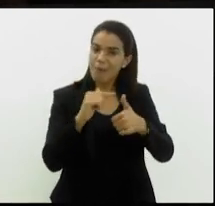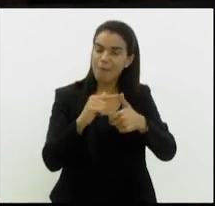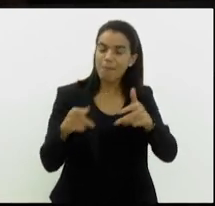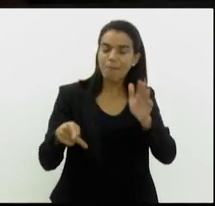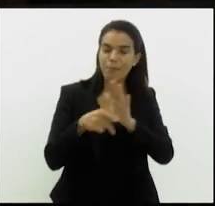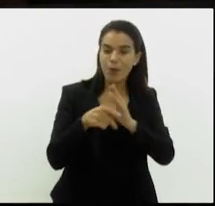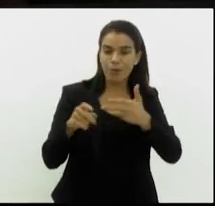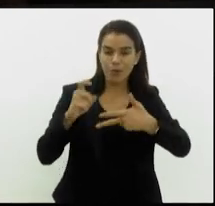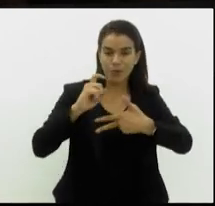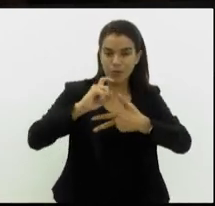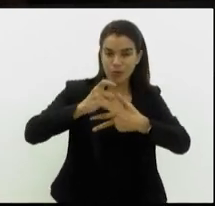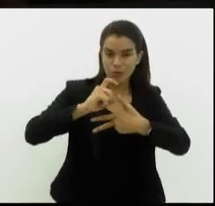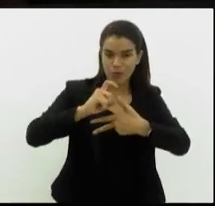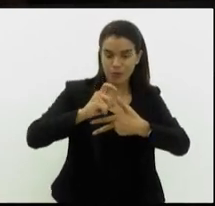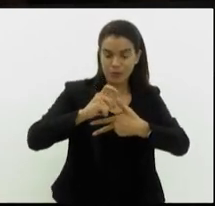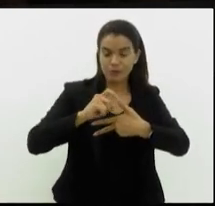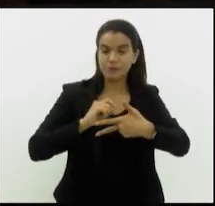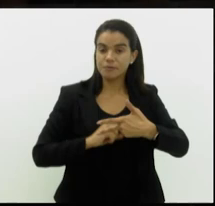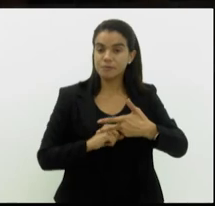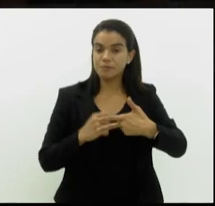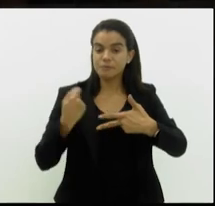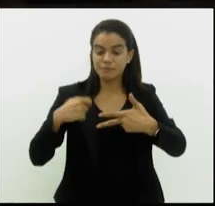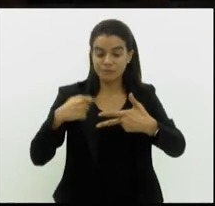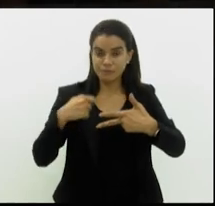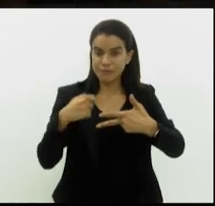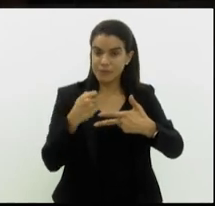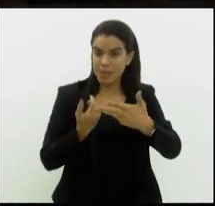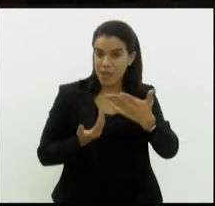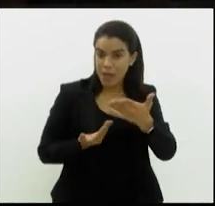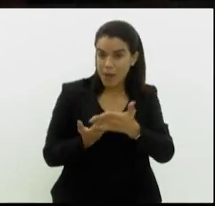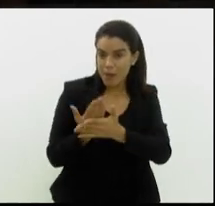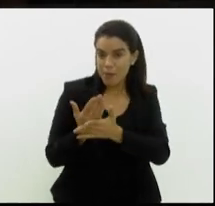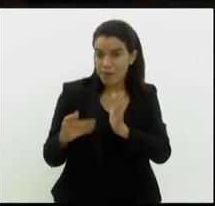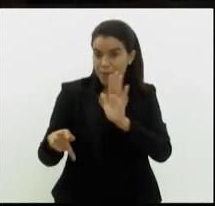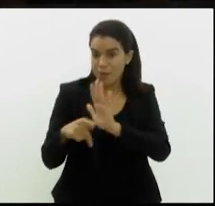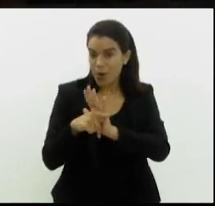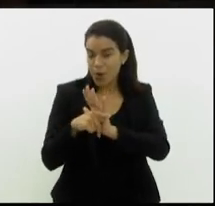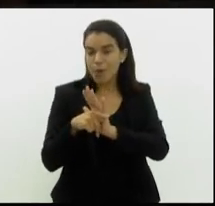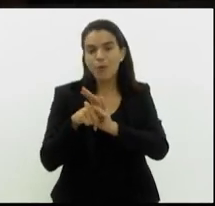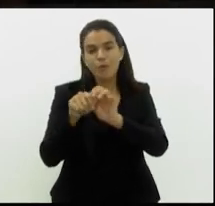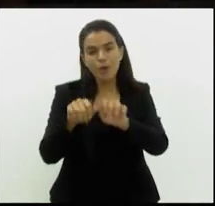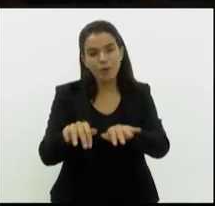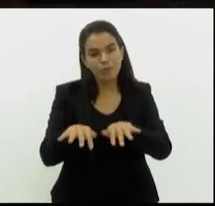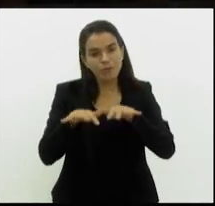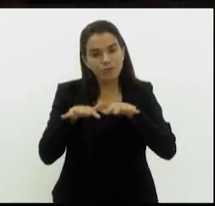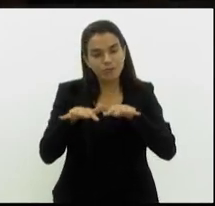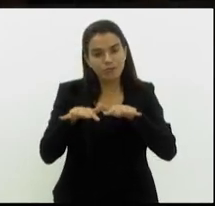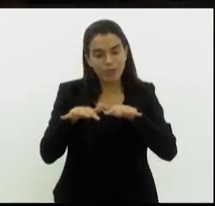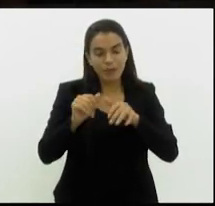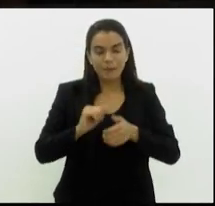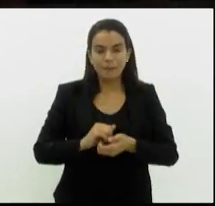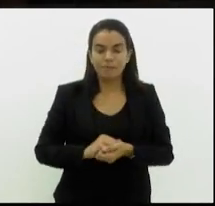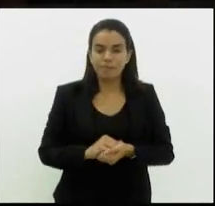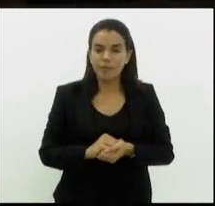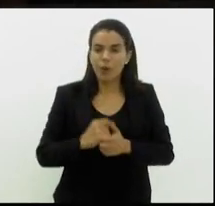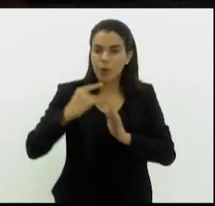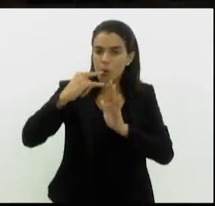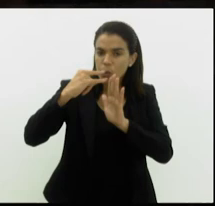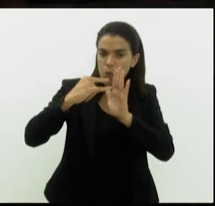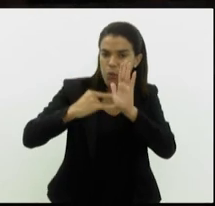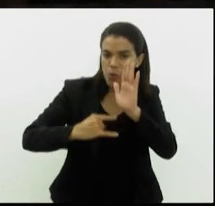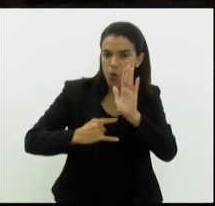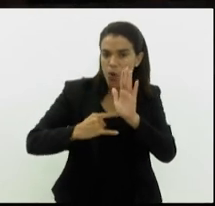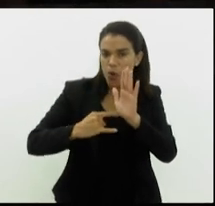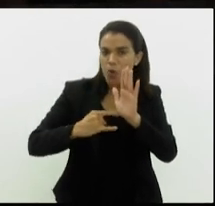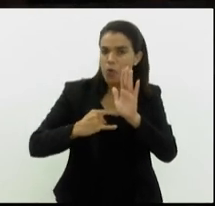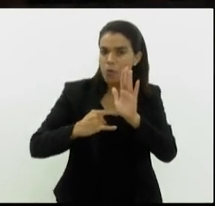mas precisa ser aprovada pelo Parlamento. É o documento mais